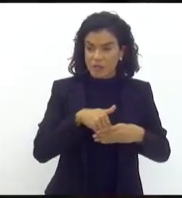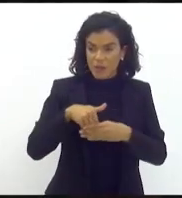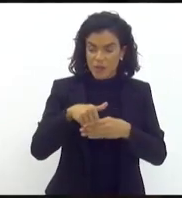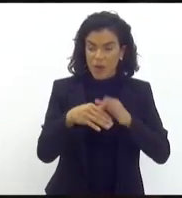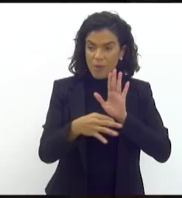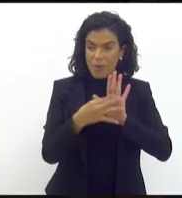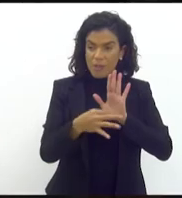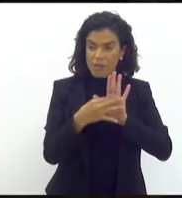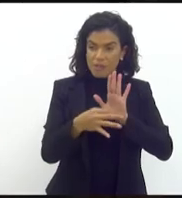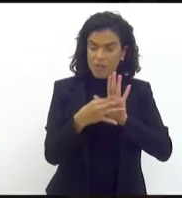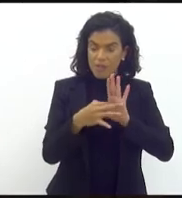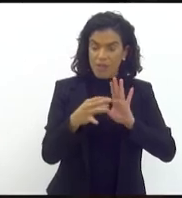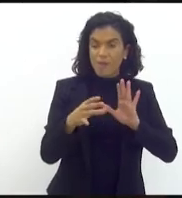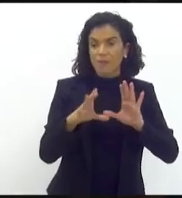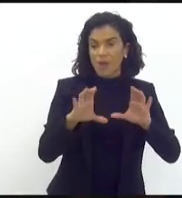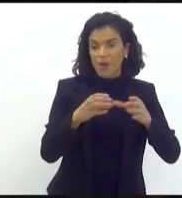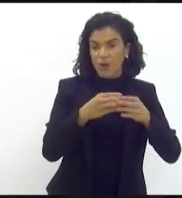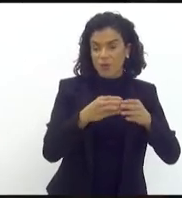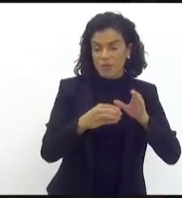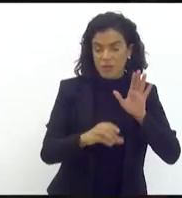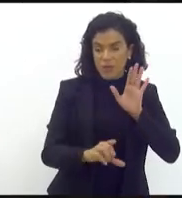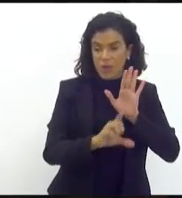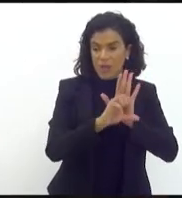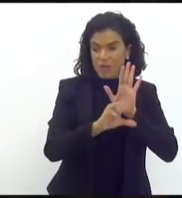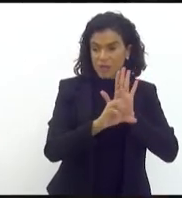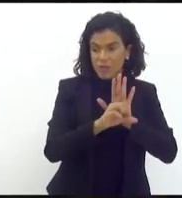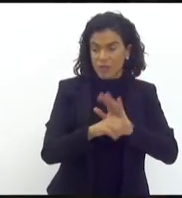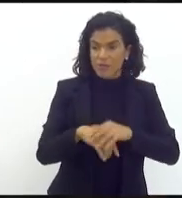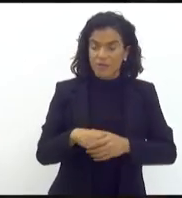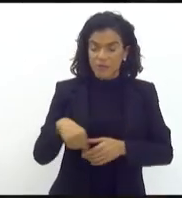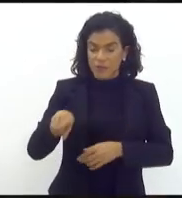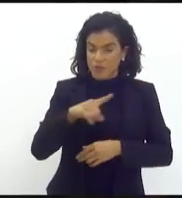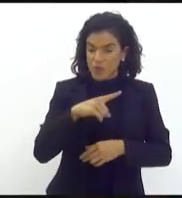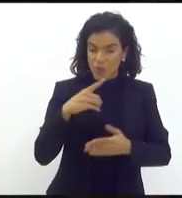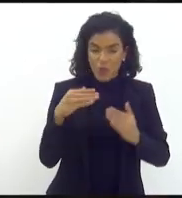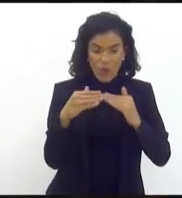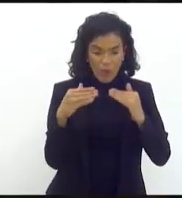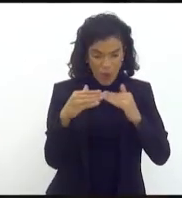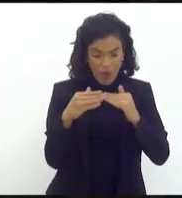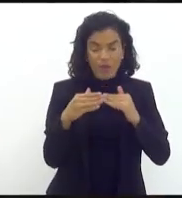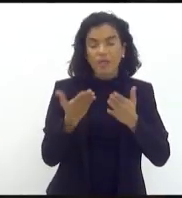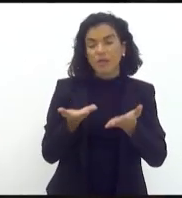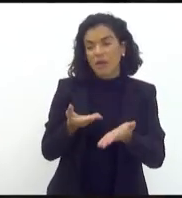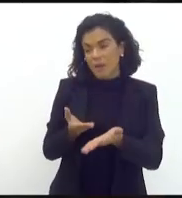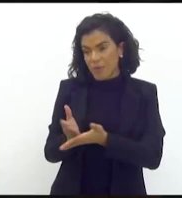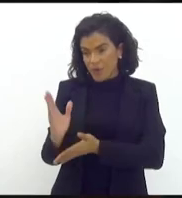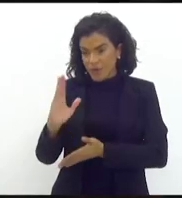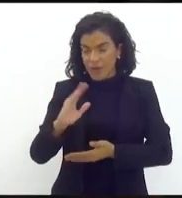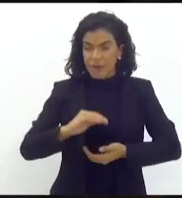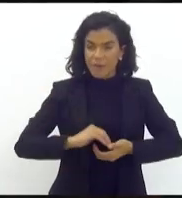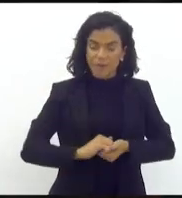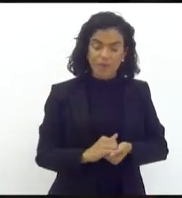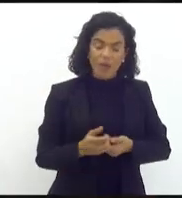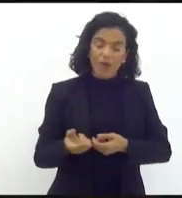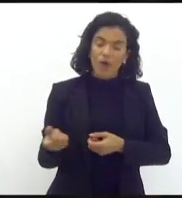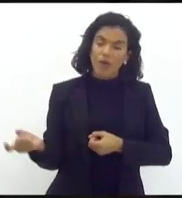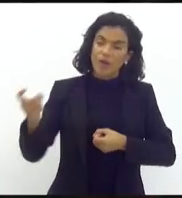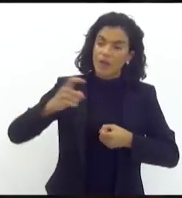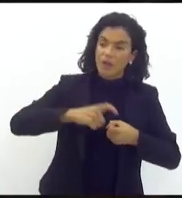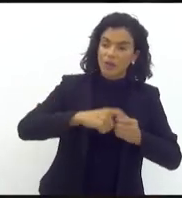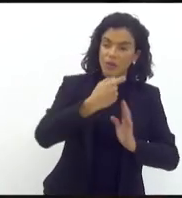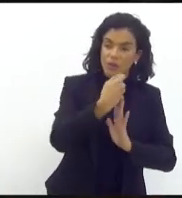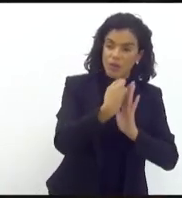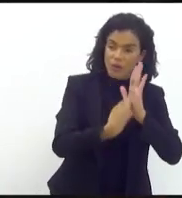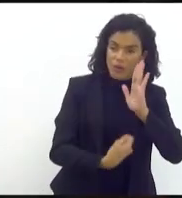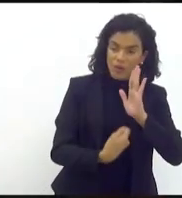parecida comissão de indicações legislativas senhores que a própria maninhos Como estão aprovado retorna ao autor